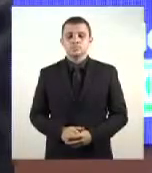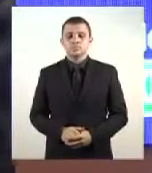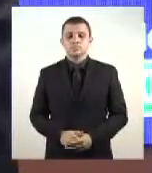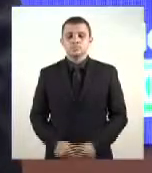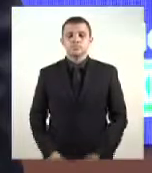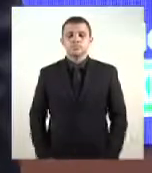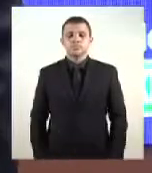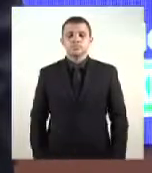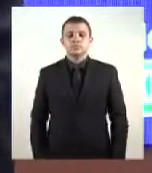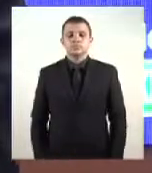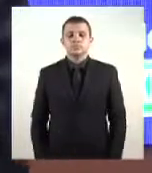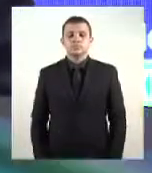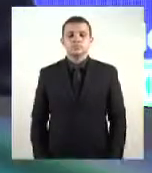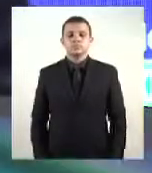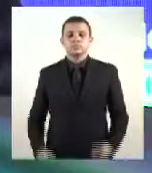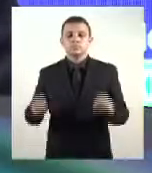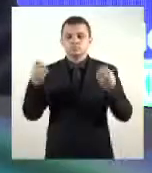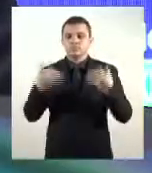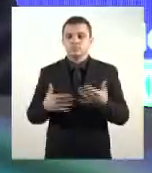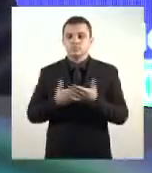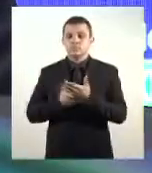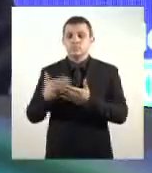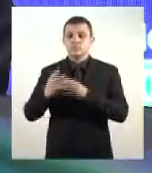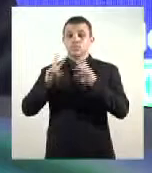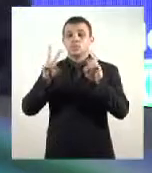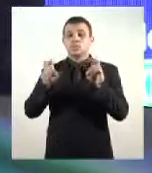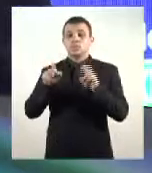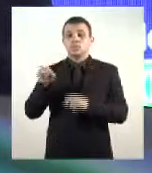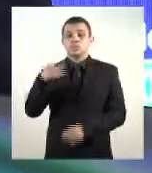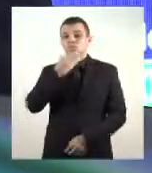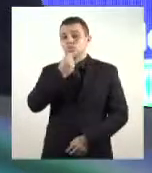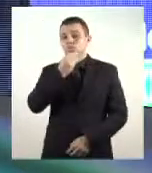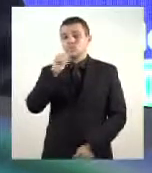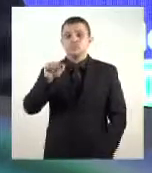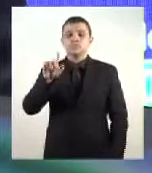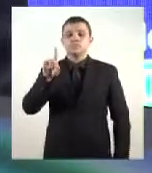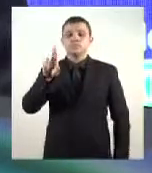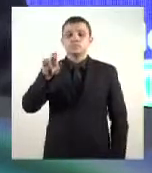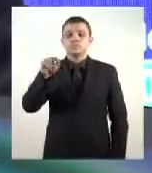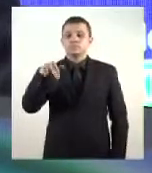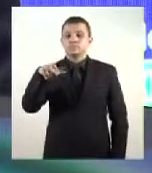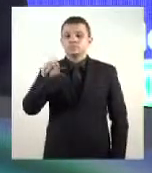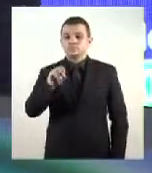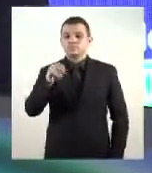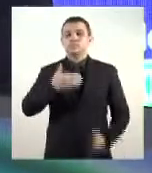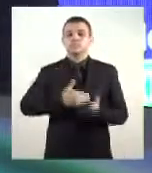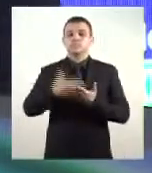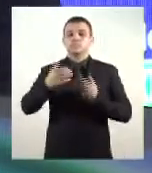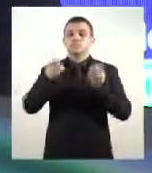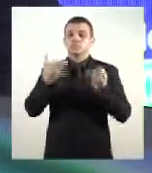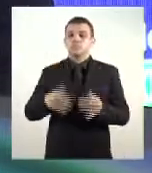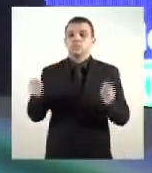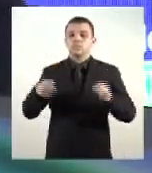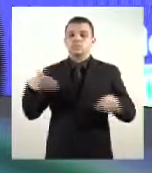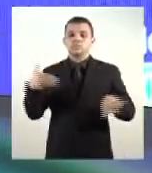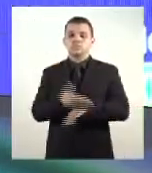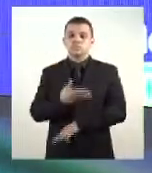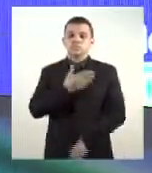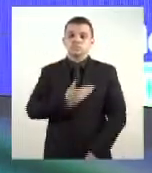em referência a um tema que foi levantado pelo deputado Adriano Sarney, que diz respeito a uma intervenção federal no